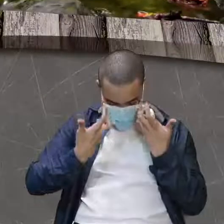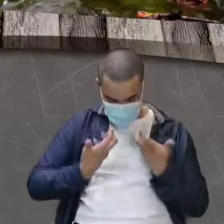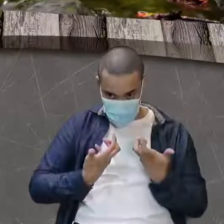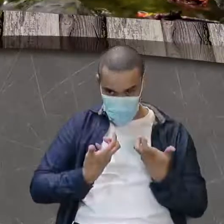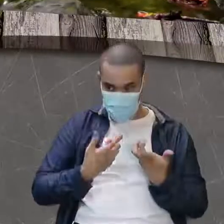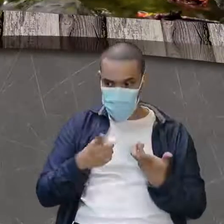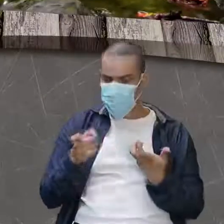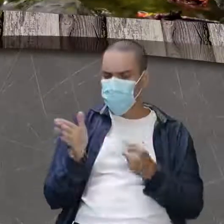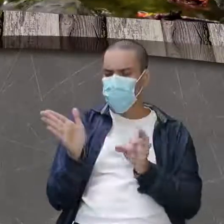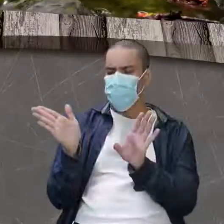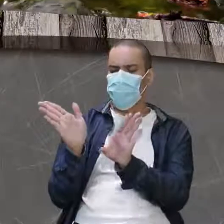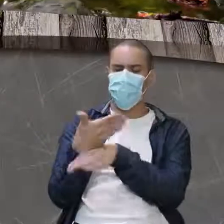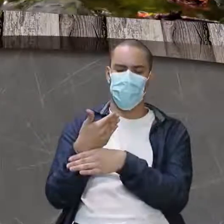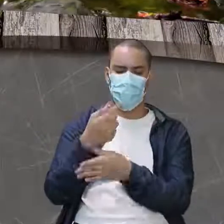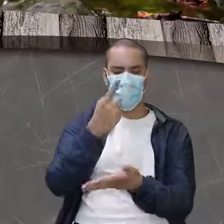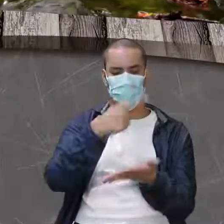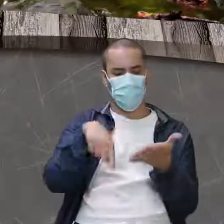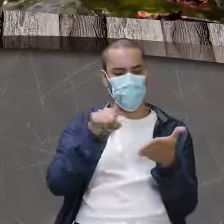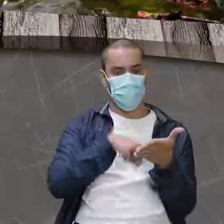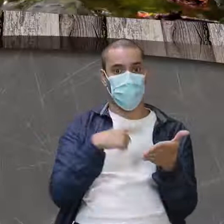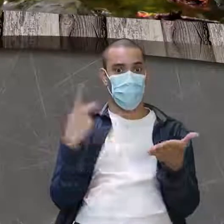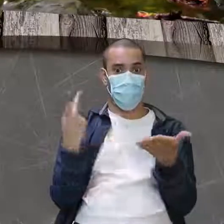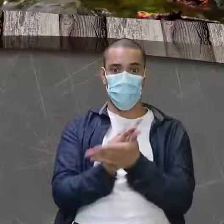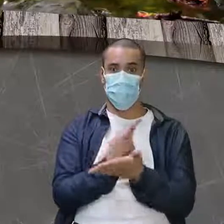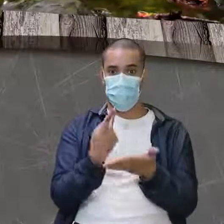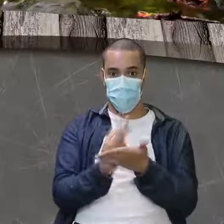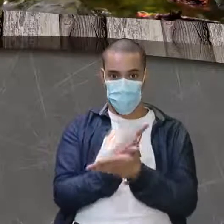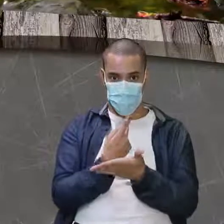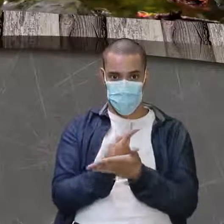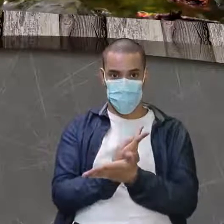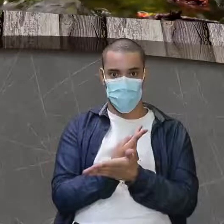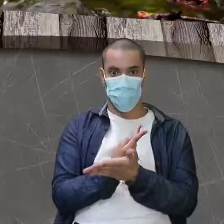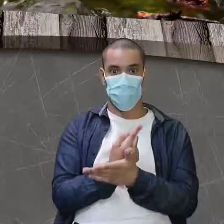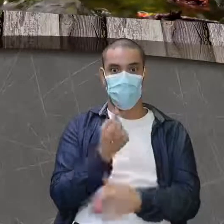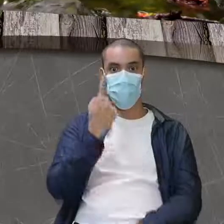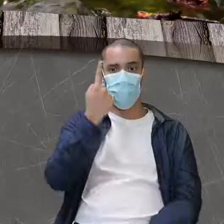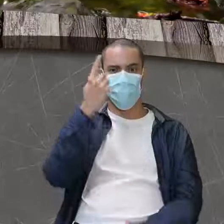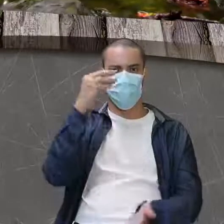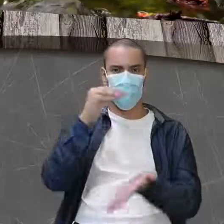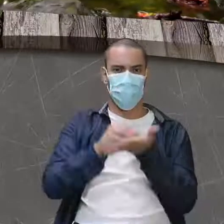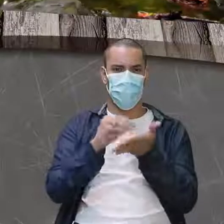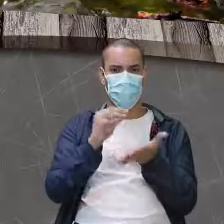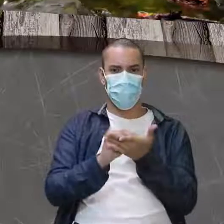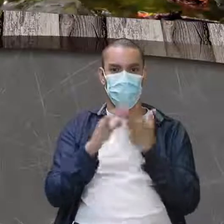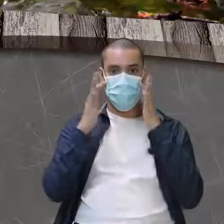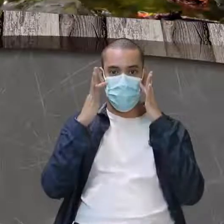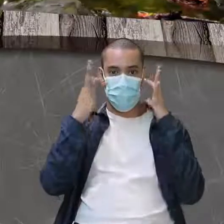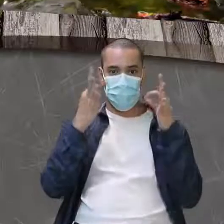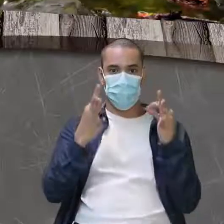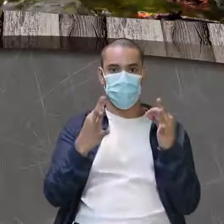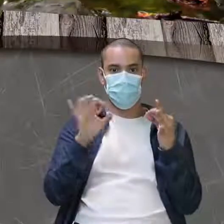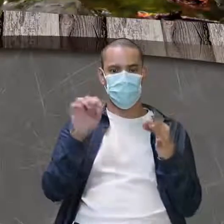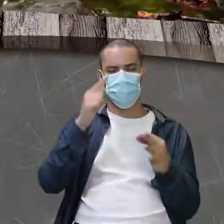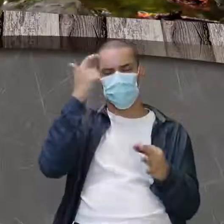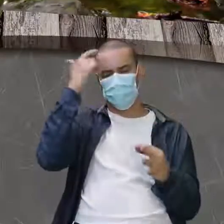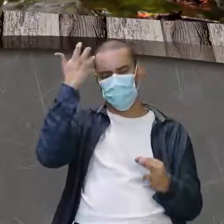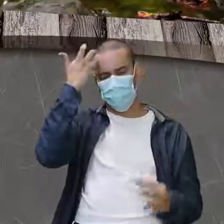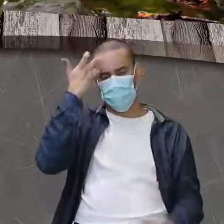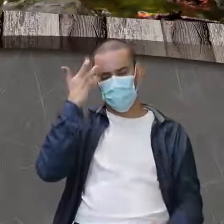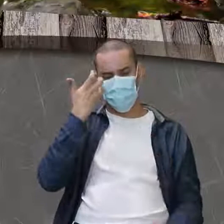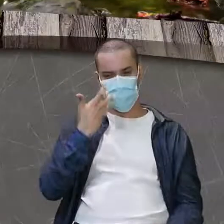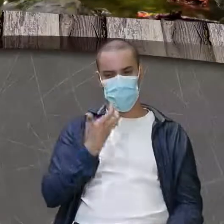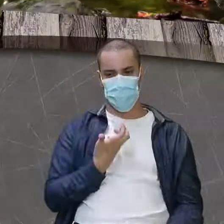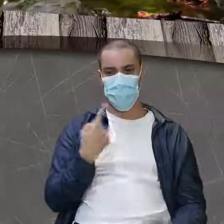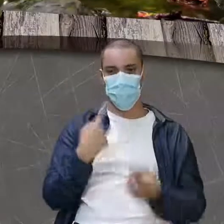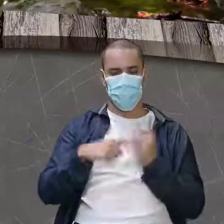numa distração você marca a alternativa errada. Por uma falta de atenção ou por uma fadiga já mental de tanto que